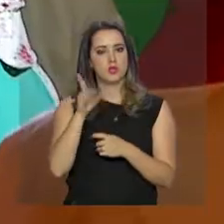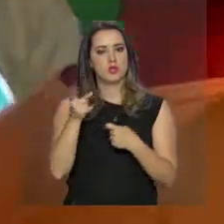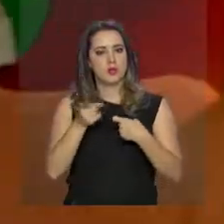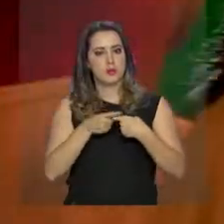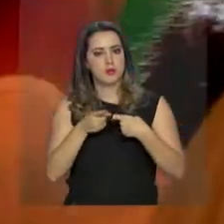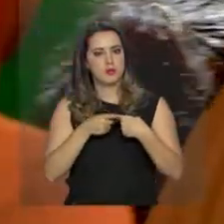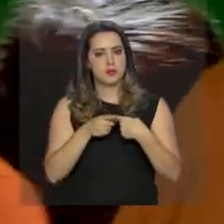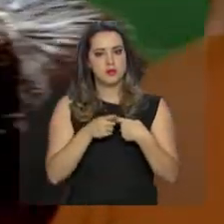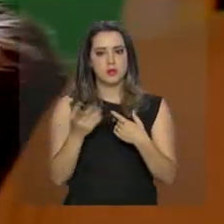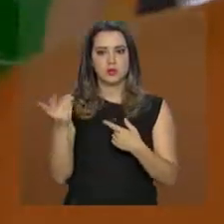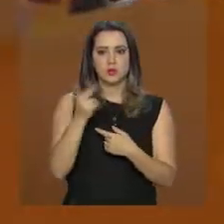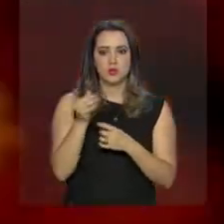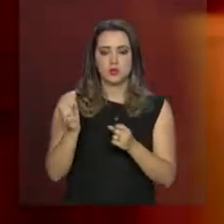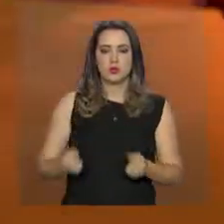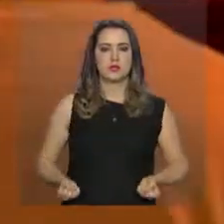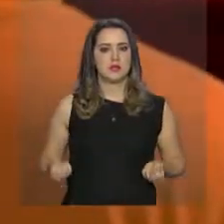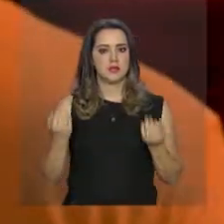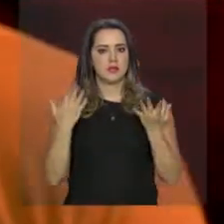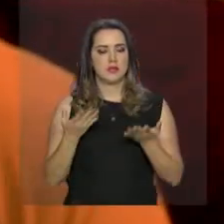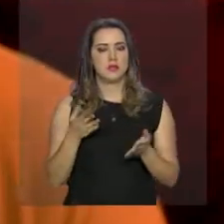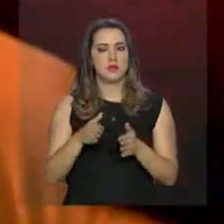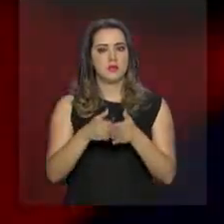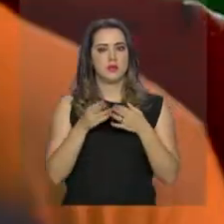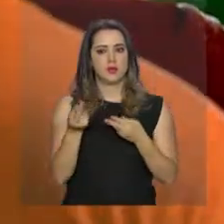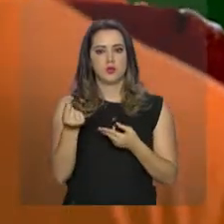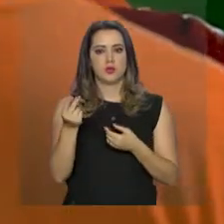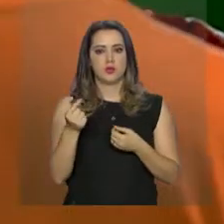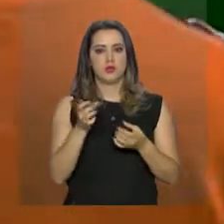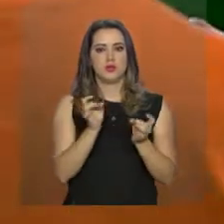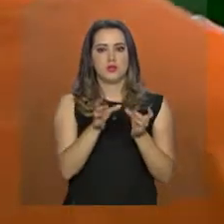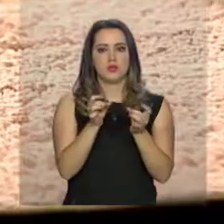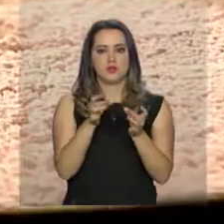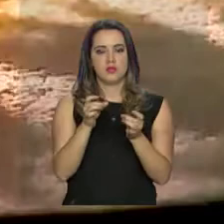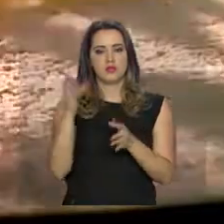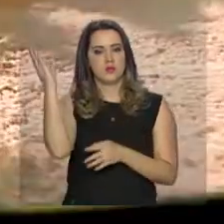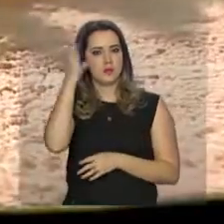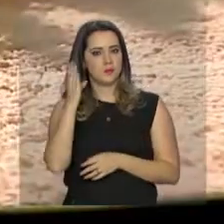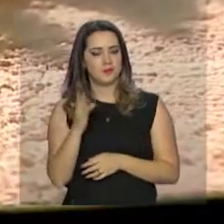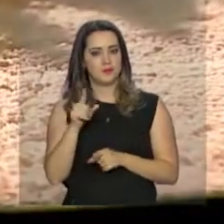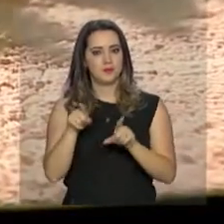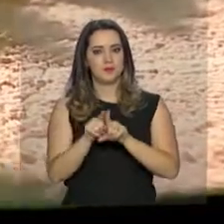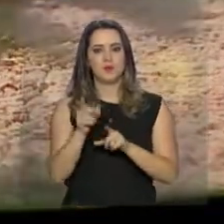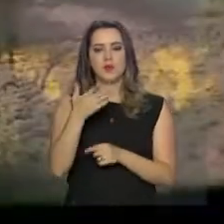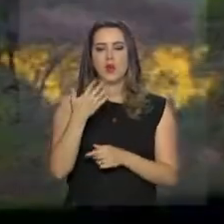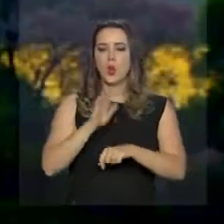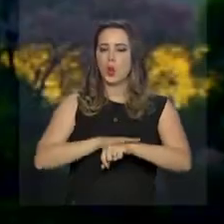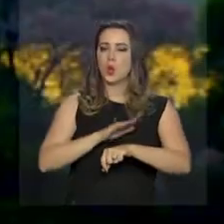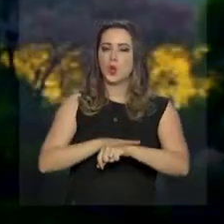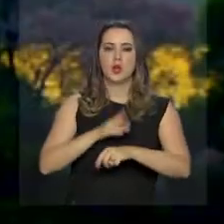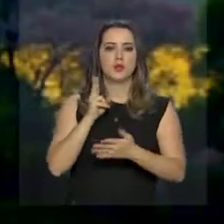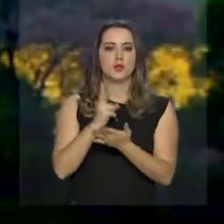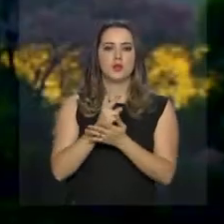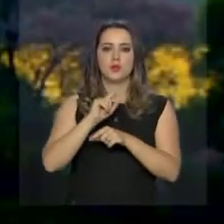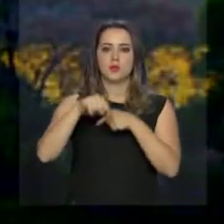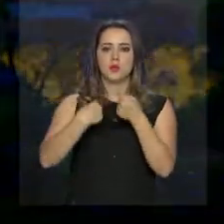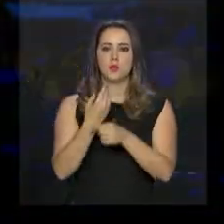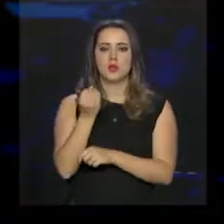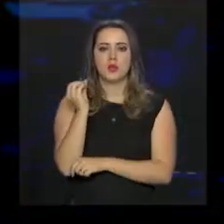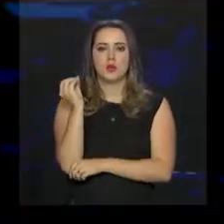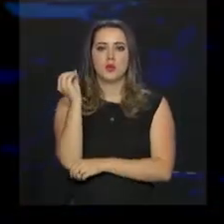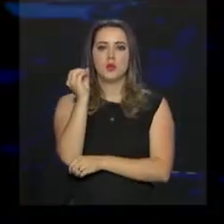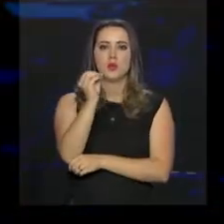As despesas do casal são pagas pelas receitas da gastronomia brasileira. E para isso não tem hora. Mesmo depois do sol se